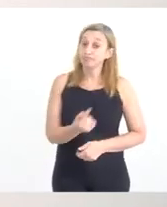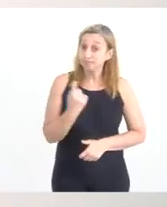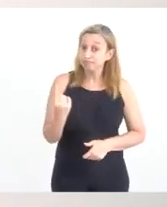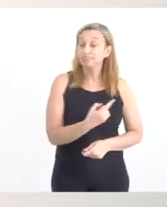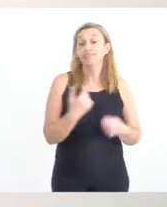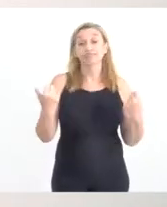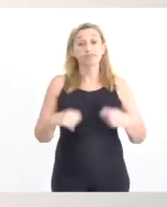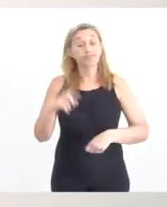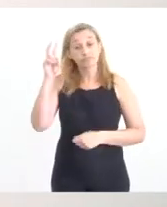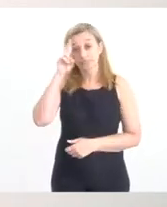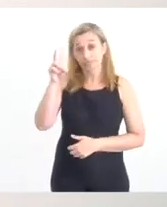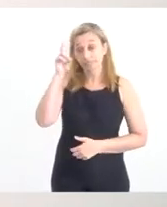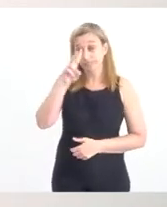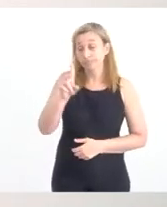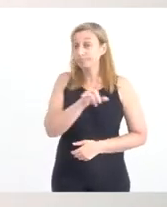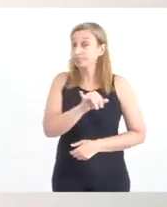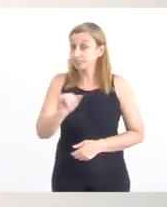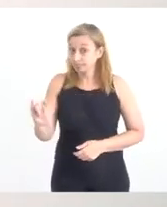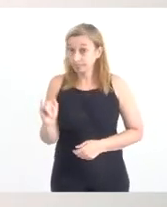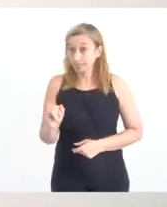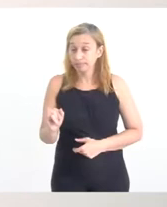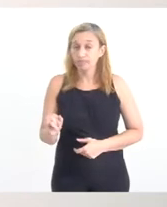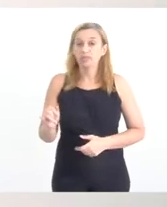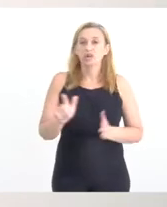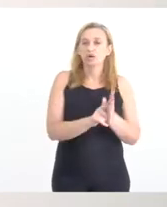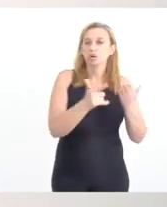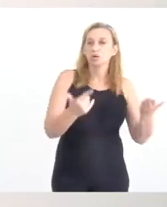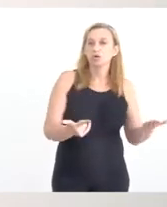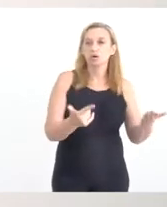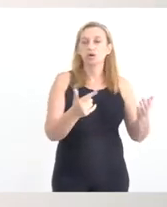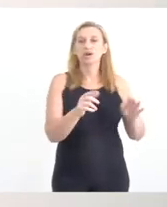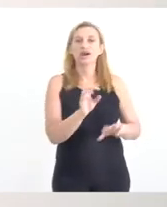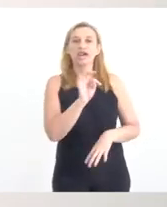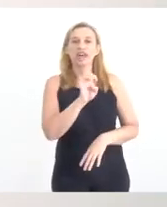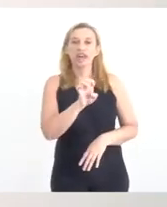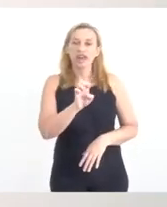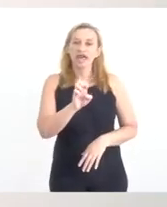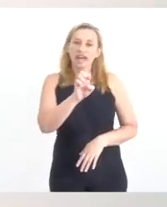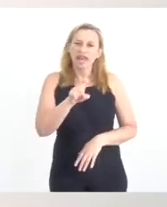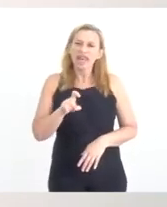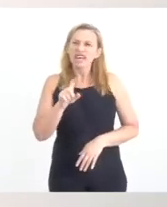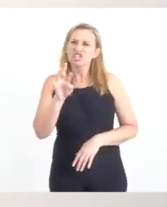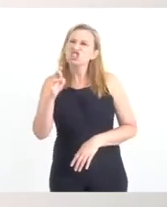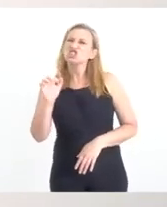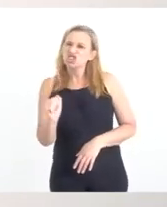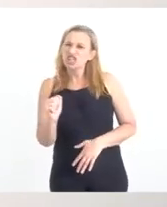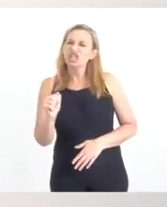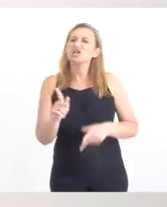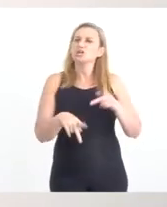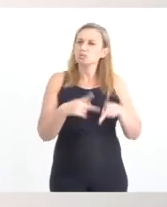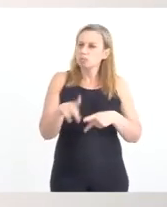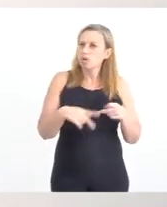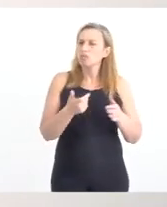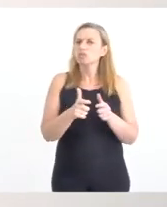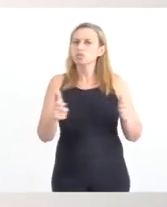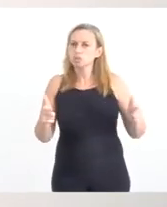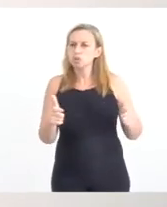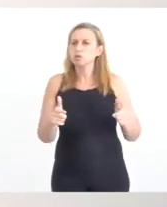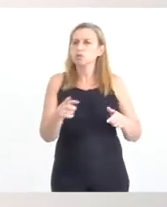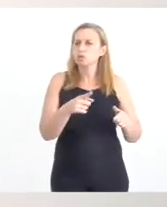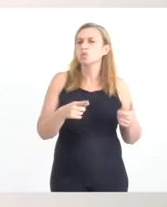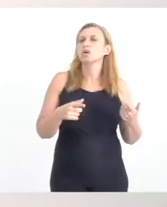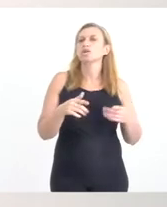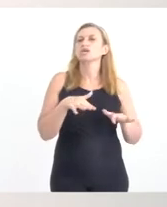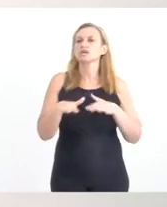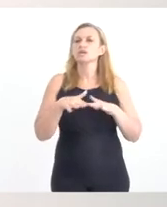precisa Lembrar que no dia que o jornal O Extra jornal Extra o jornal popular de grande circulação